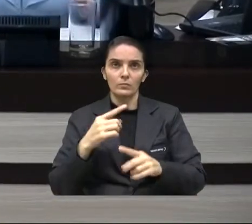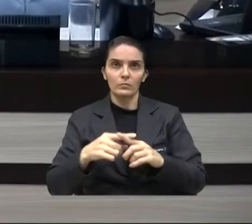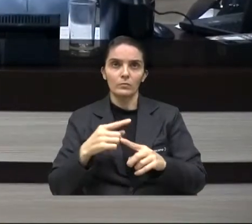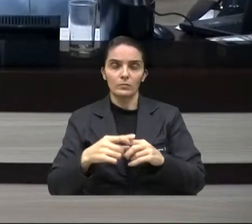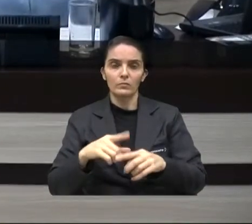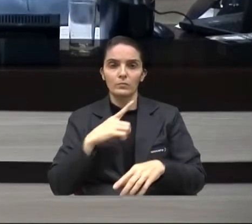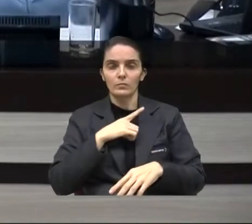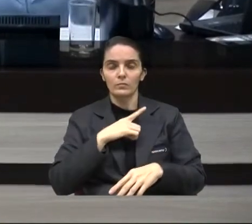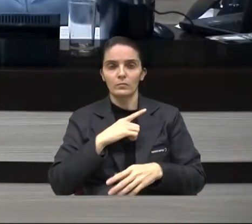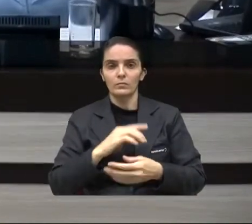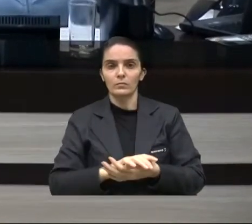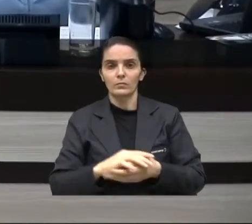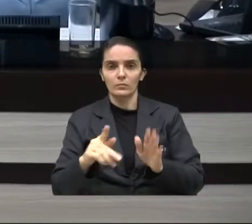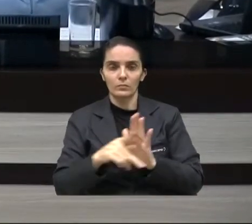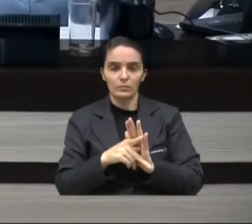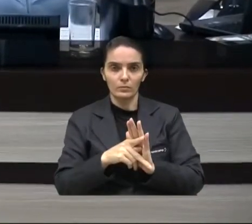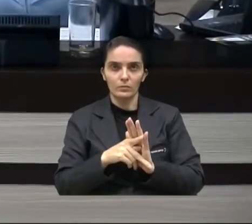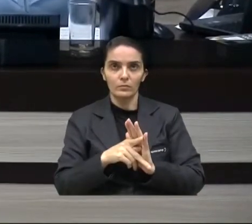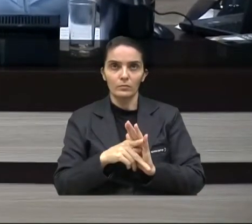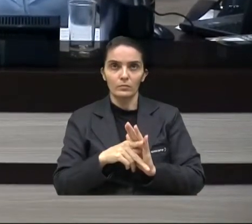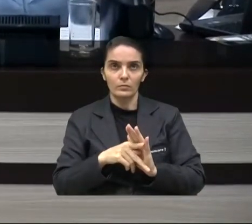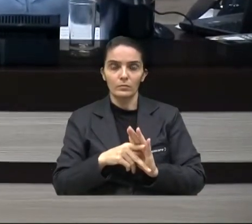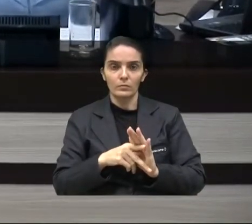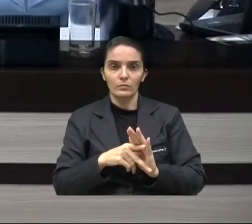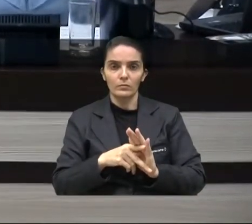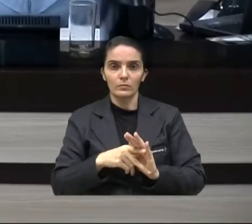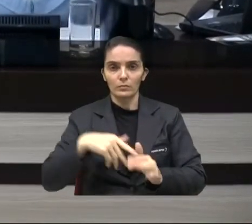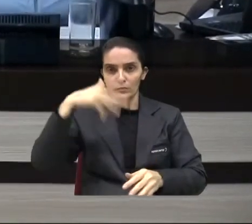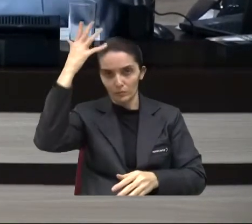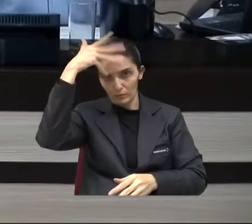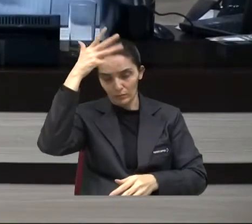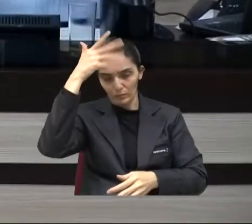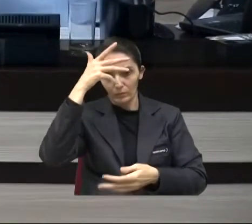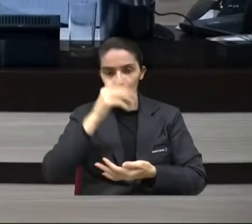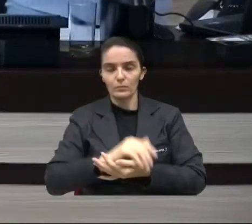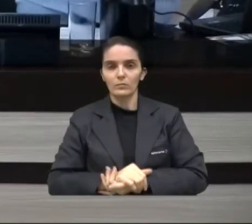envolvendo o 8 da vereadora Érica Tanque.